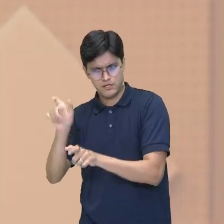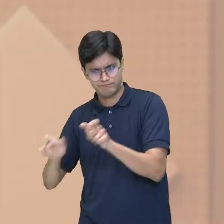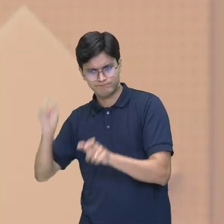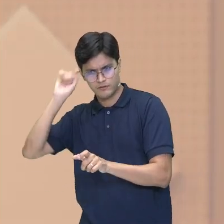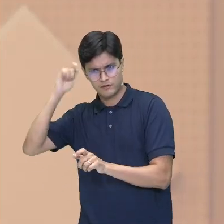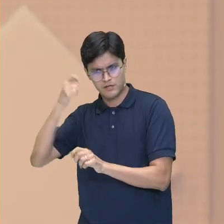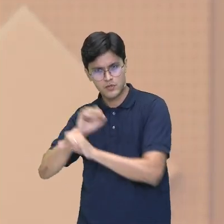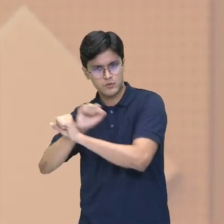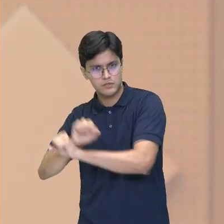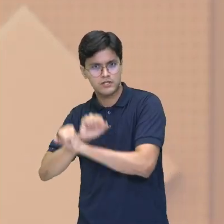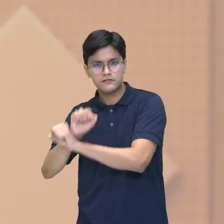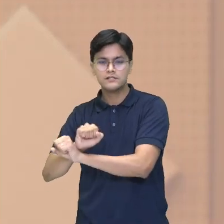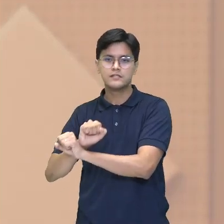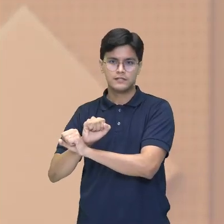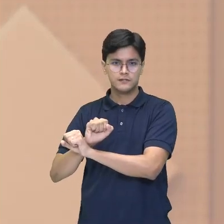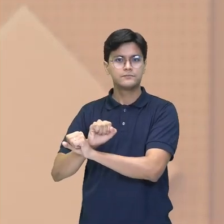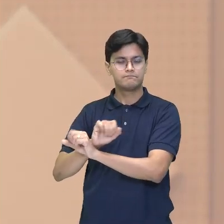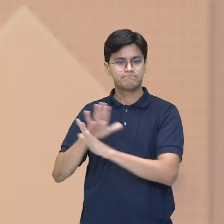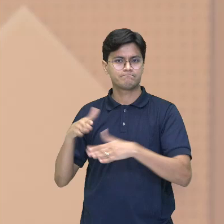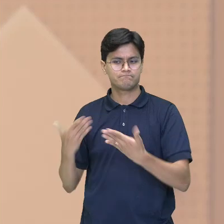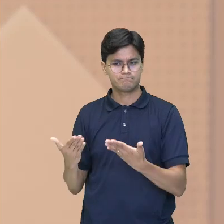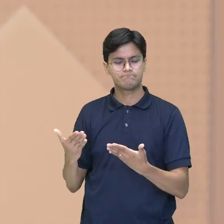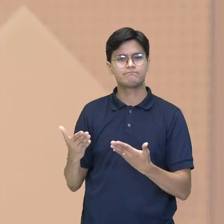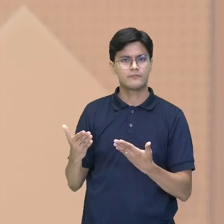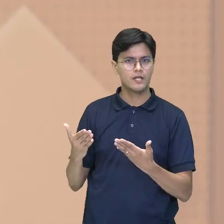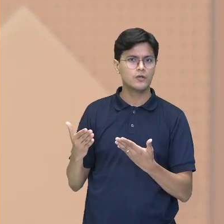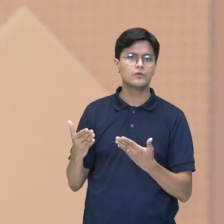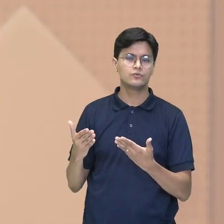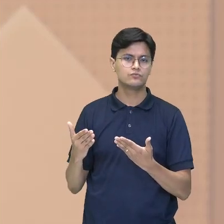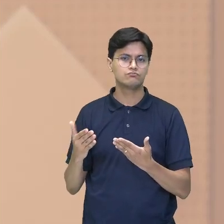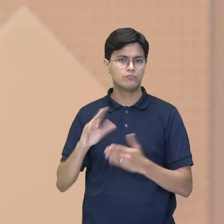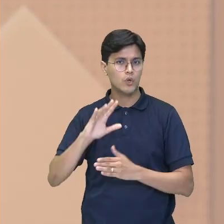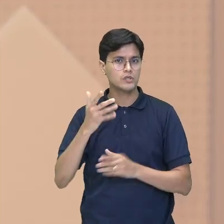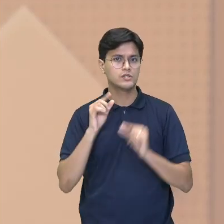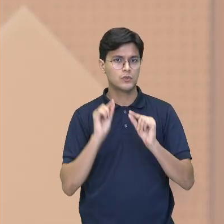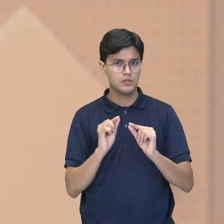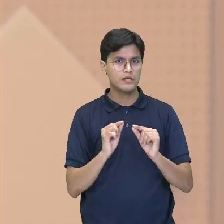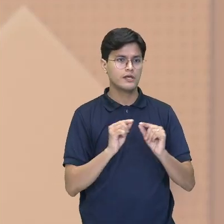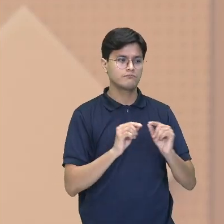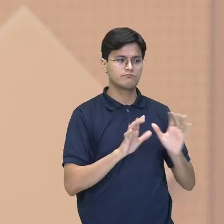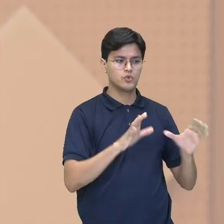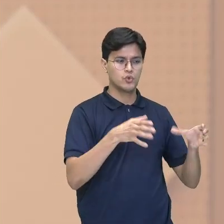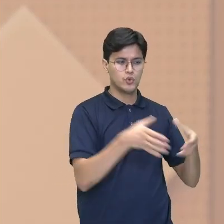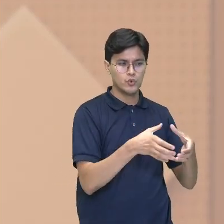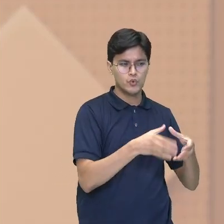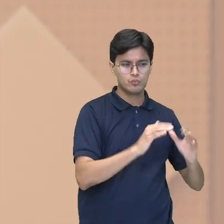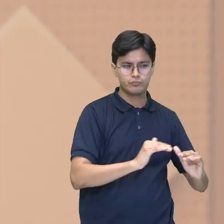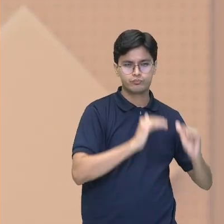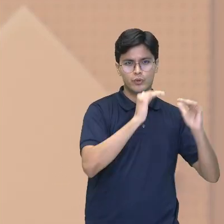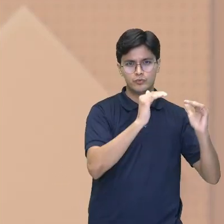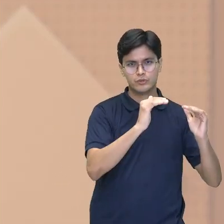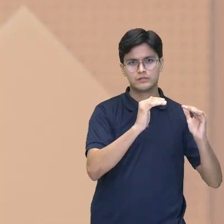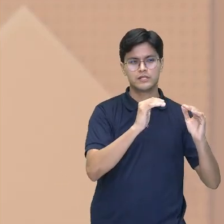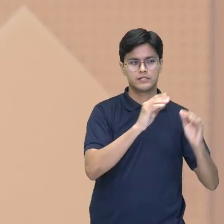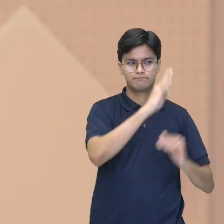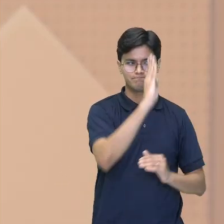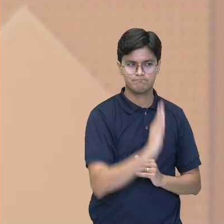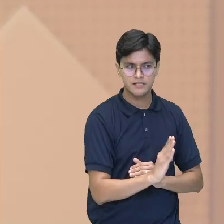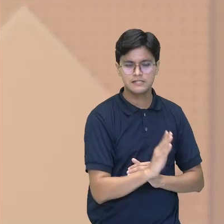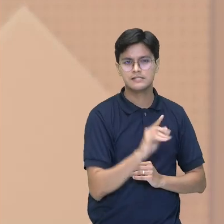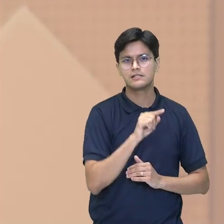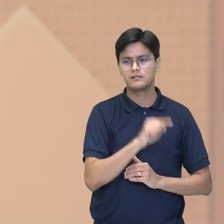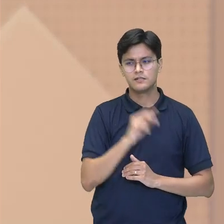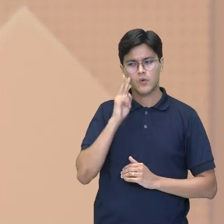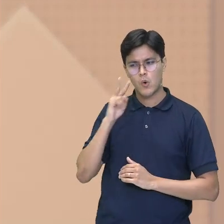ou ex-escravizado, e acabava sendo vista pelas autoridades brasileiras como uma forma